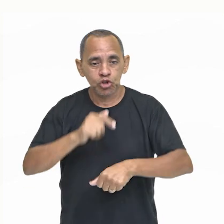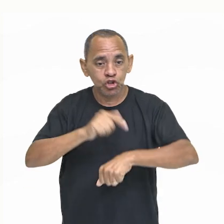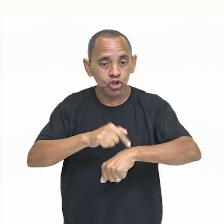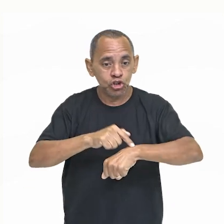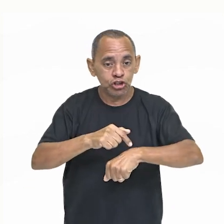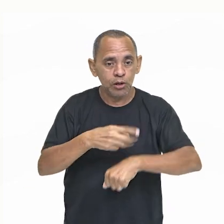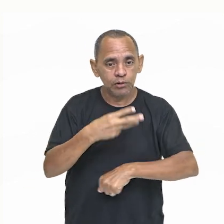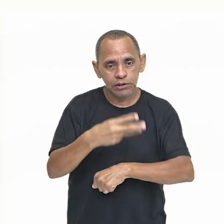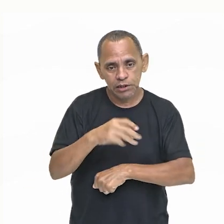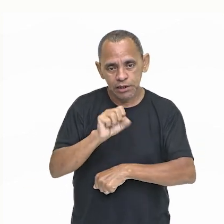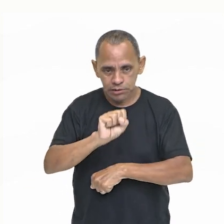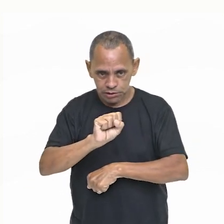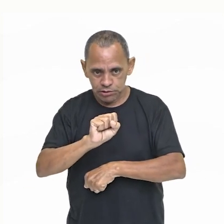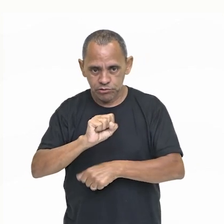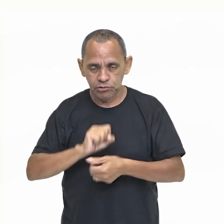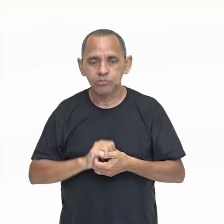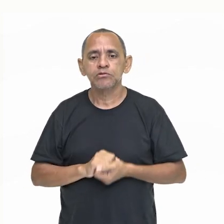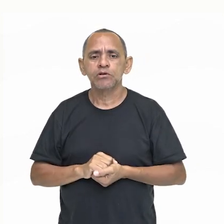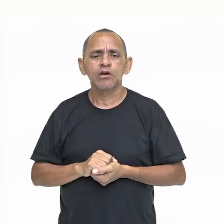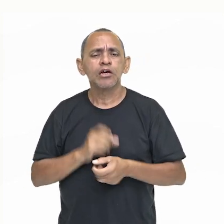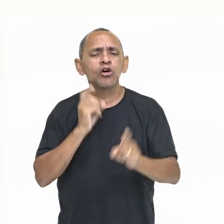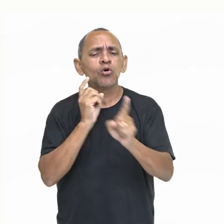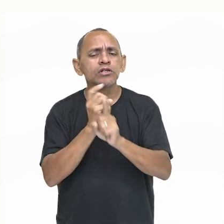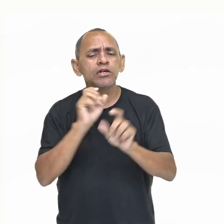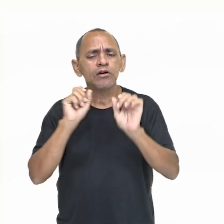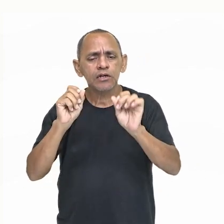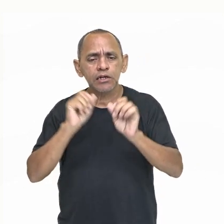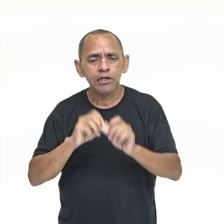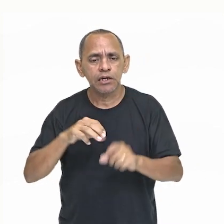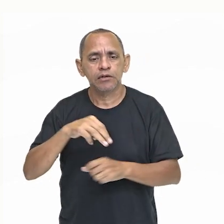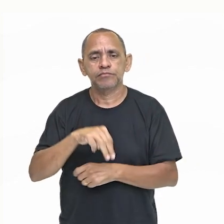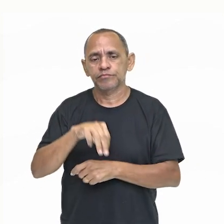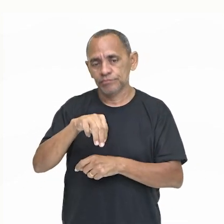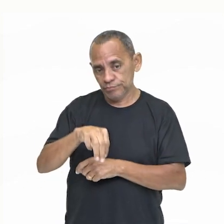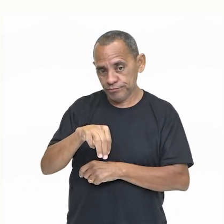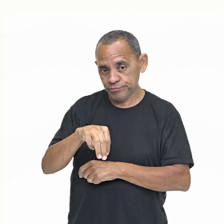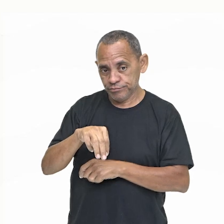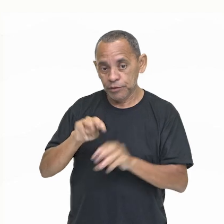a massa. Muito bem. E agora, para